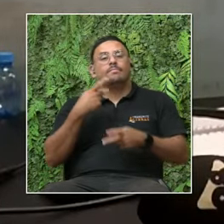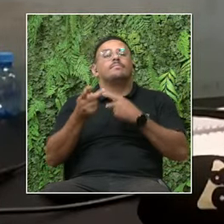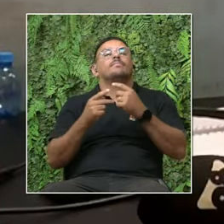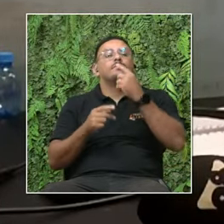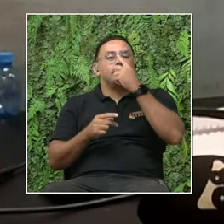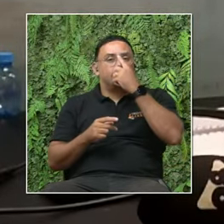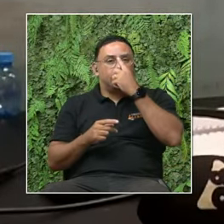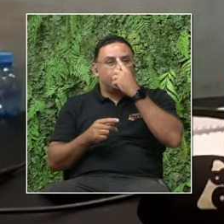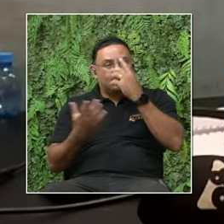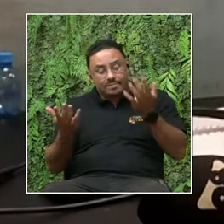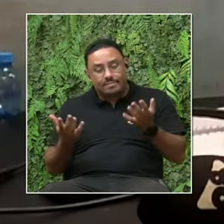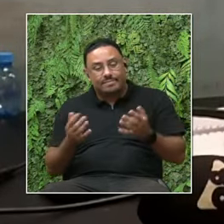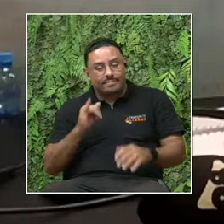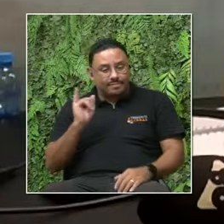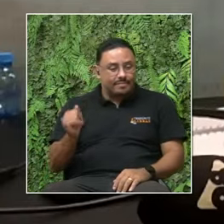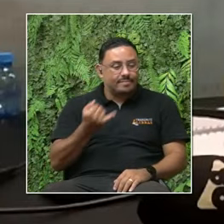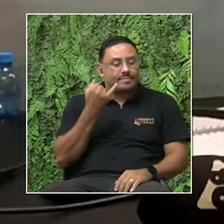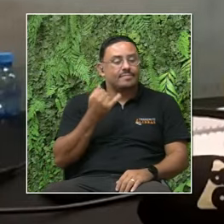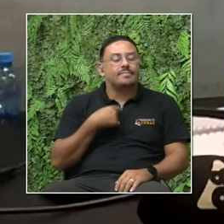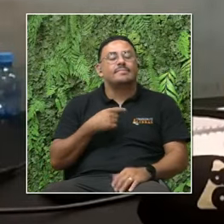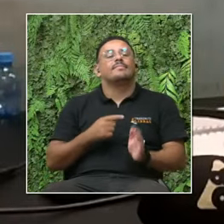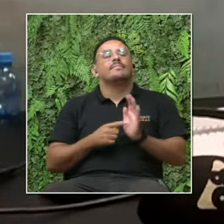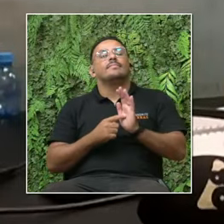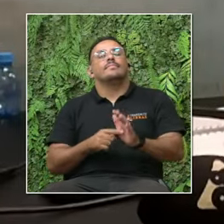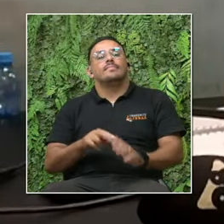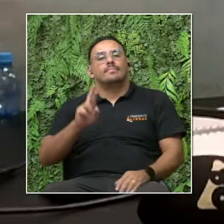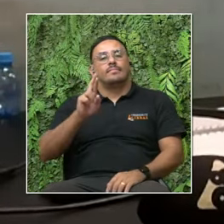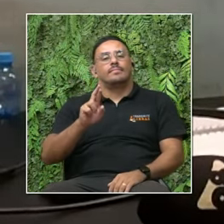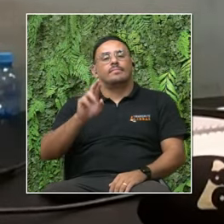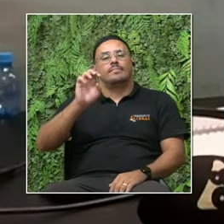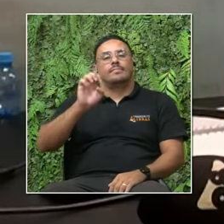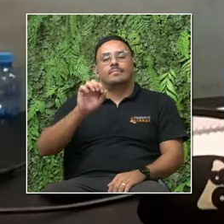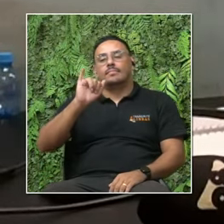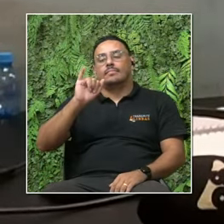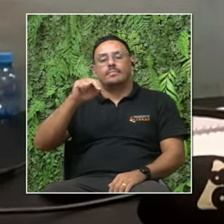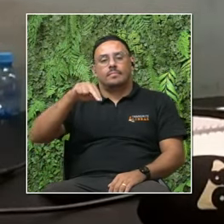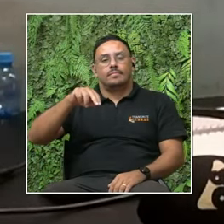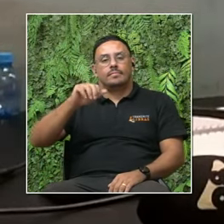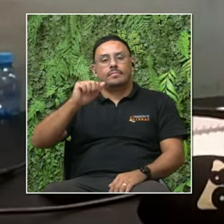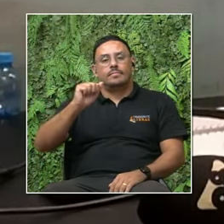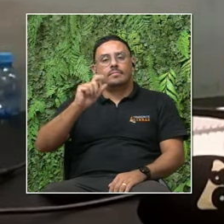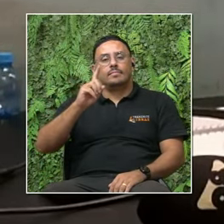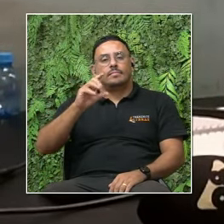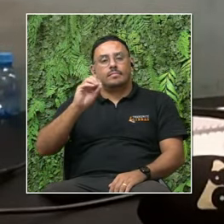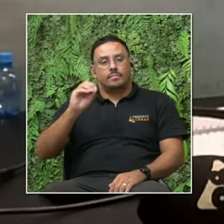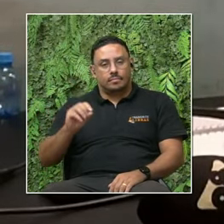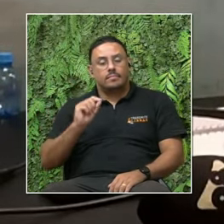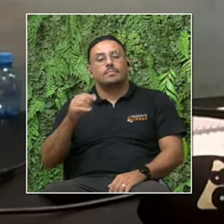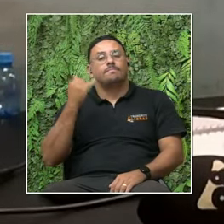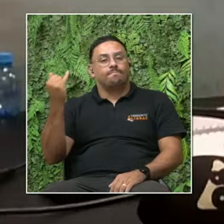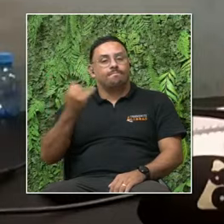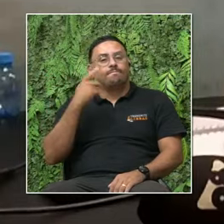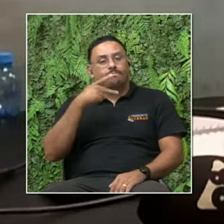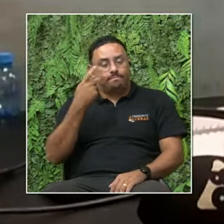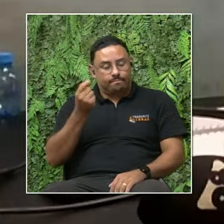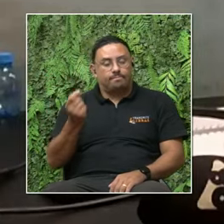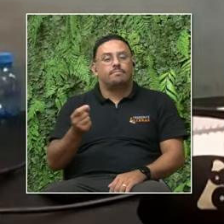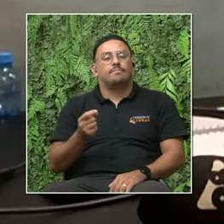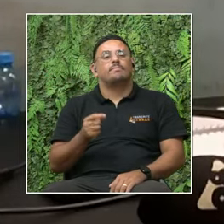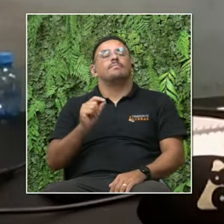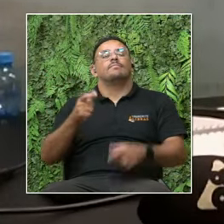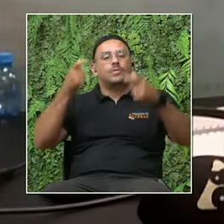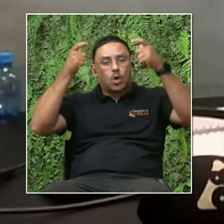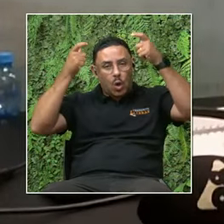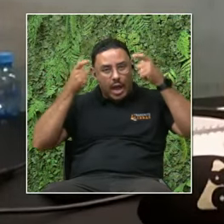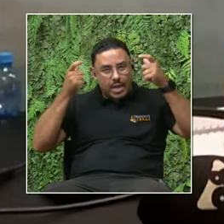faz um recorte aí ainda bem que você pontuou o Reinaldo na his imprescindível você Reinaldo